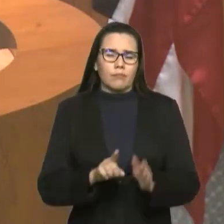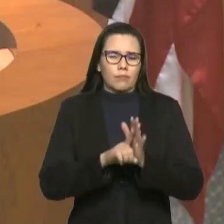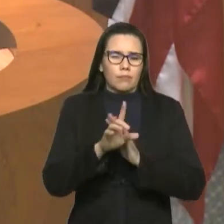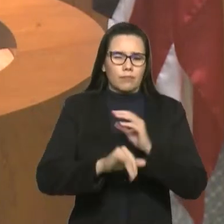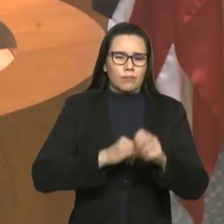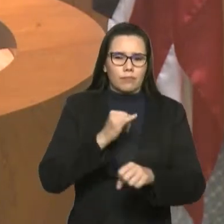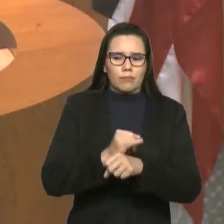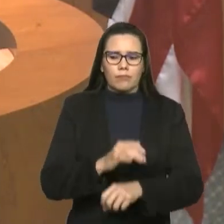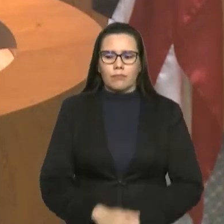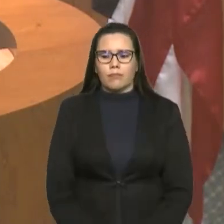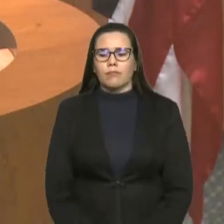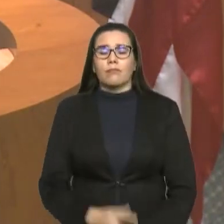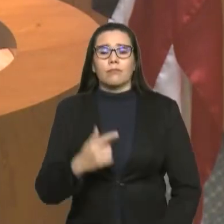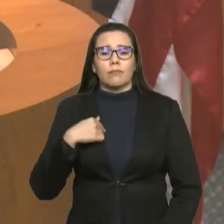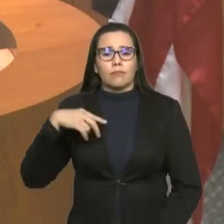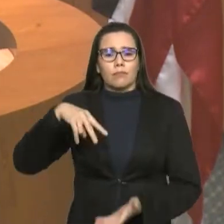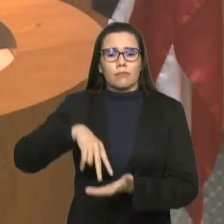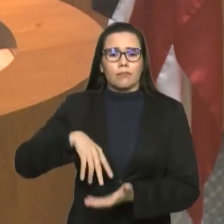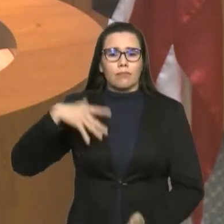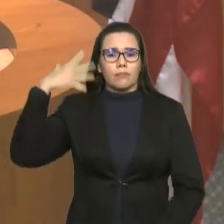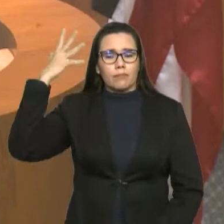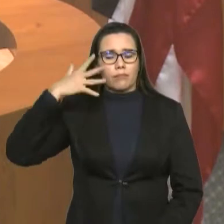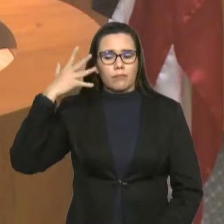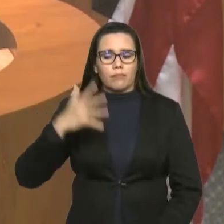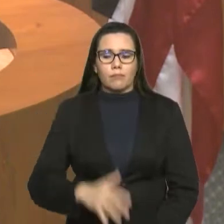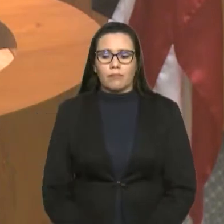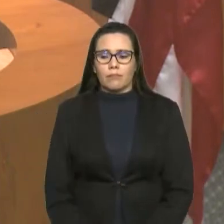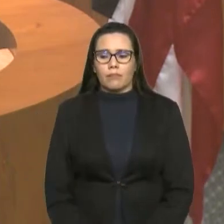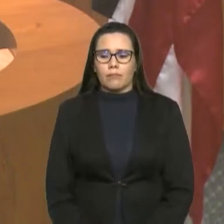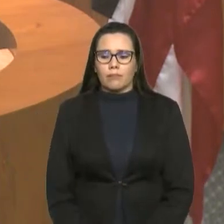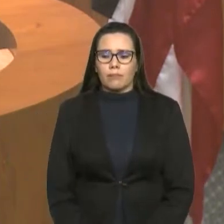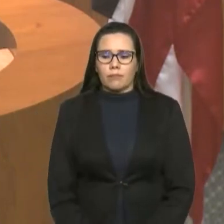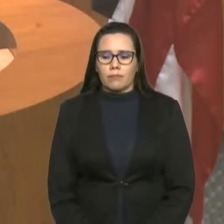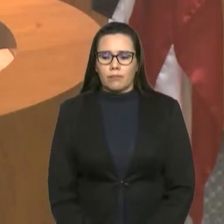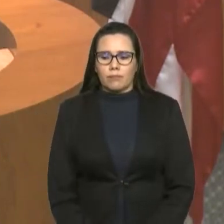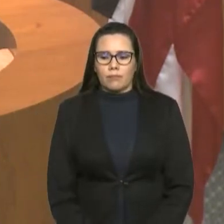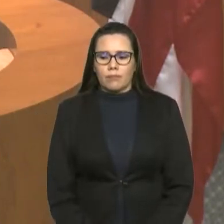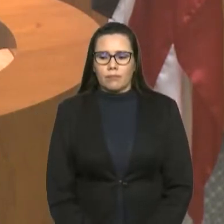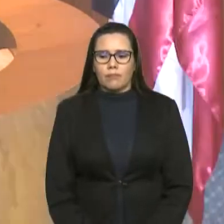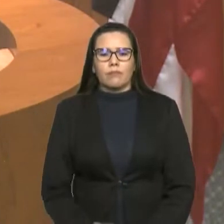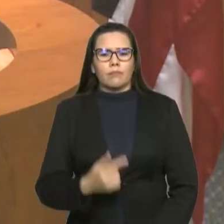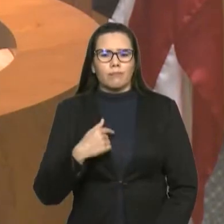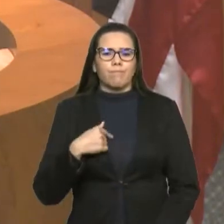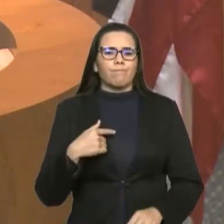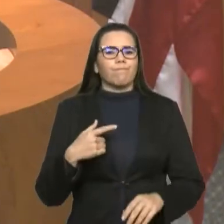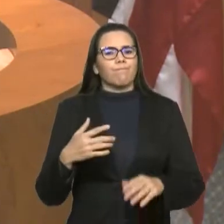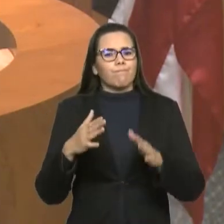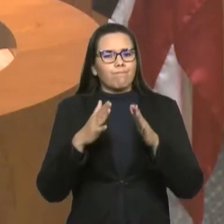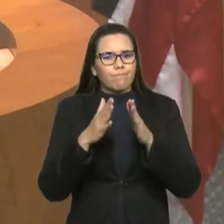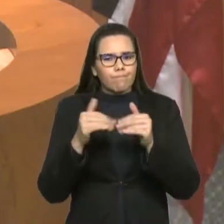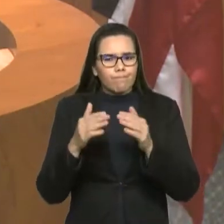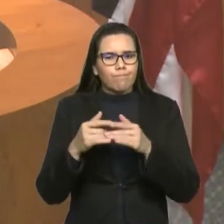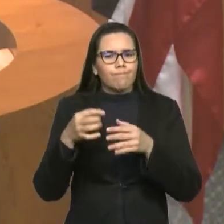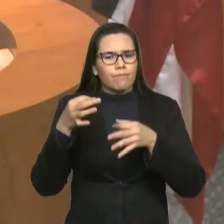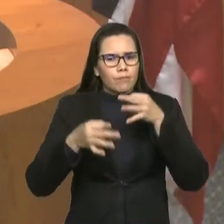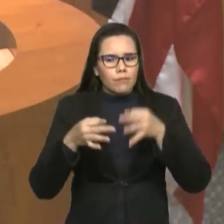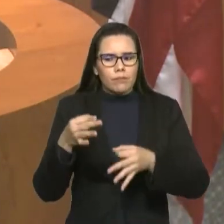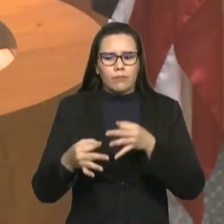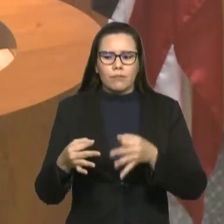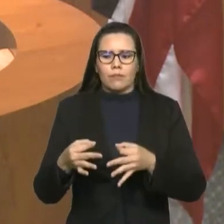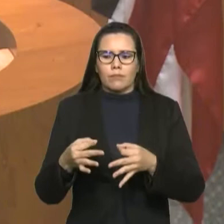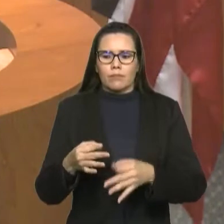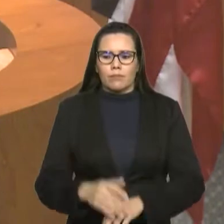tribuna em razão de uma justa reivindicação que, nesse momento, está sendo realizada na frente